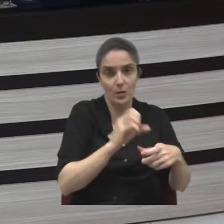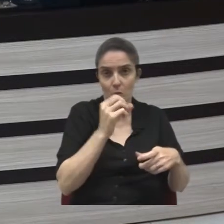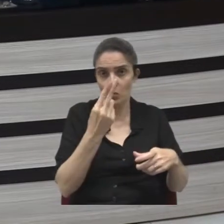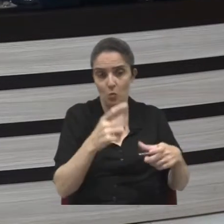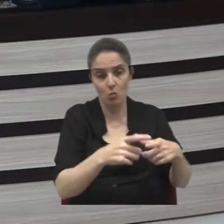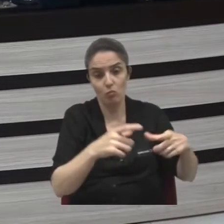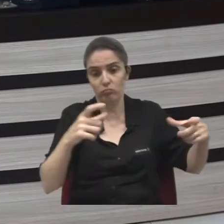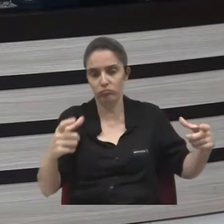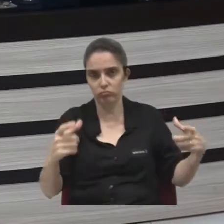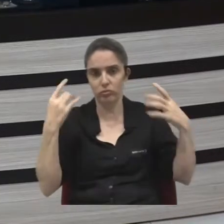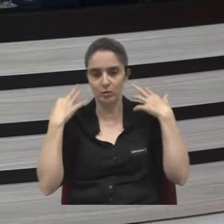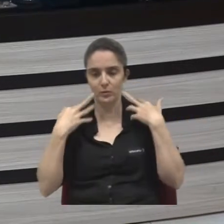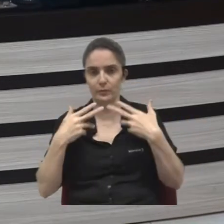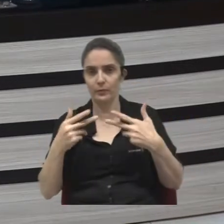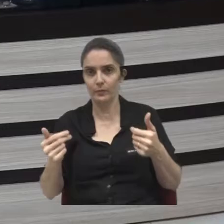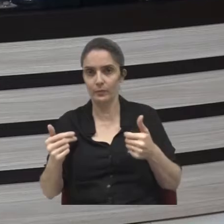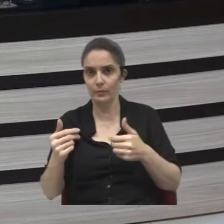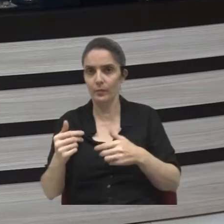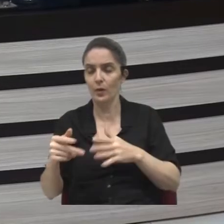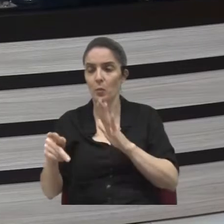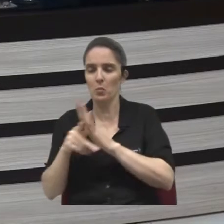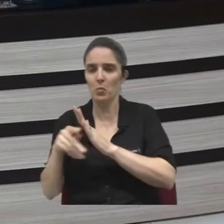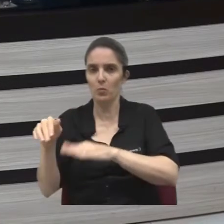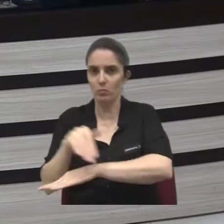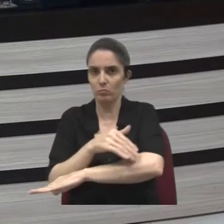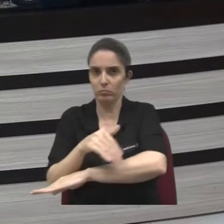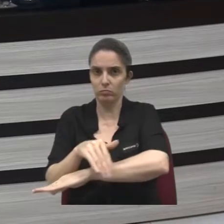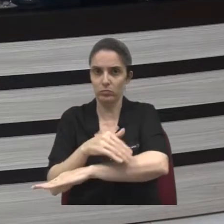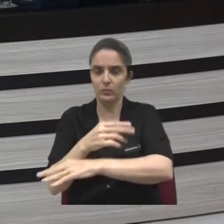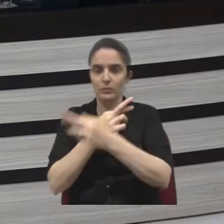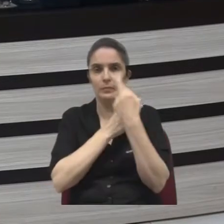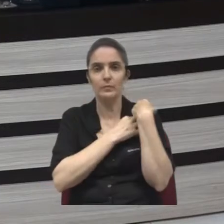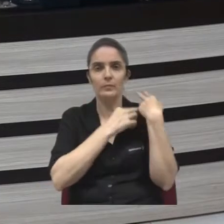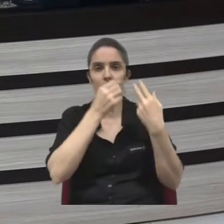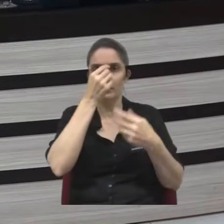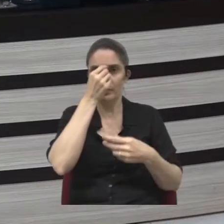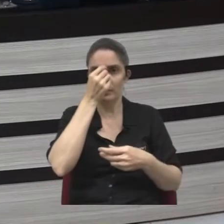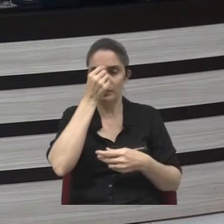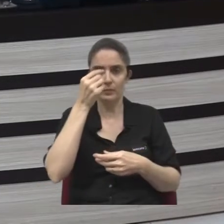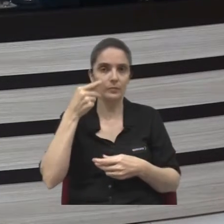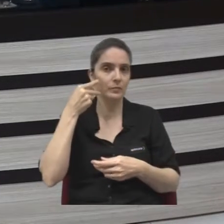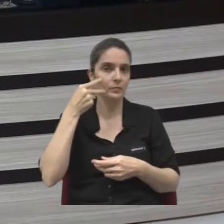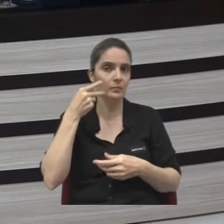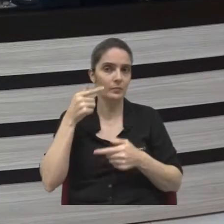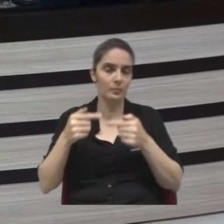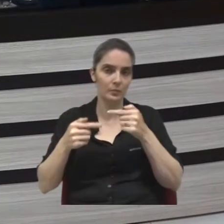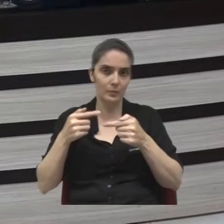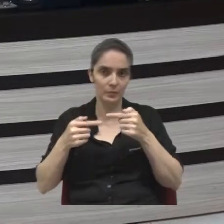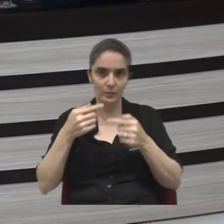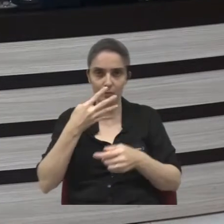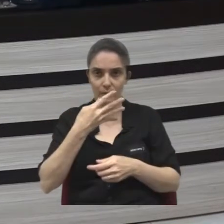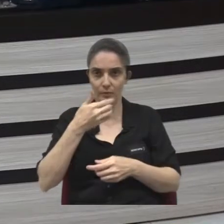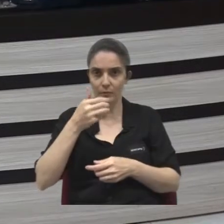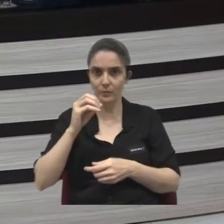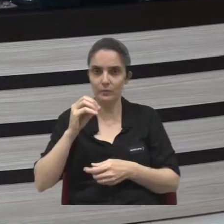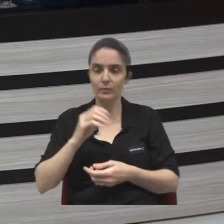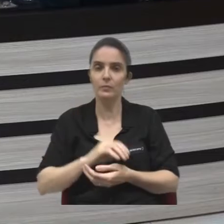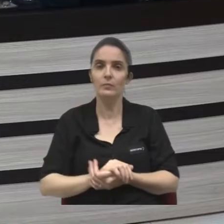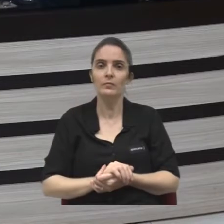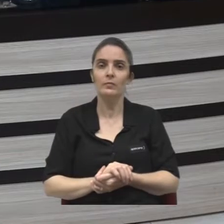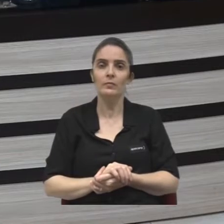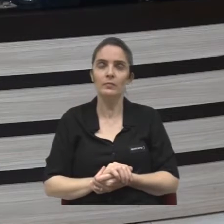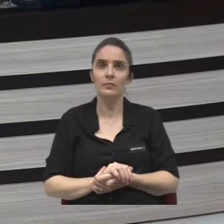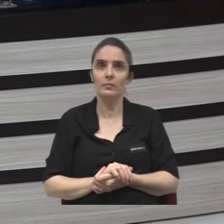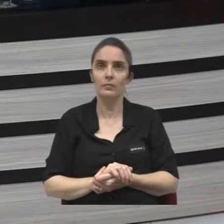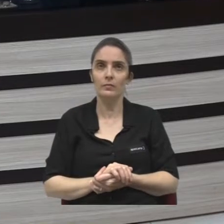nosso município. Autoria, vereador Jorge de Freitas. Algum vereador deseja discutir o requerimento 410? Manifesto interesse, da mesma